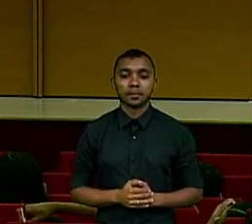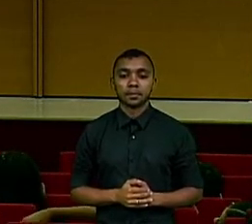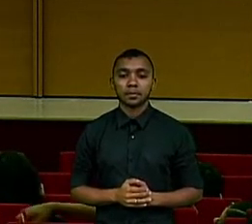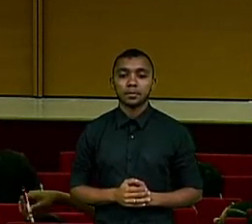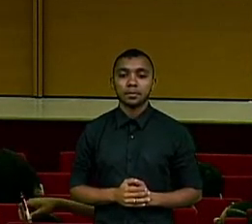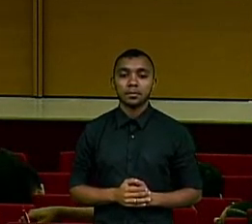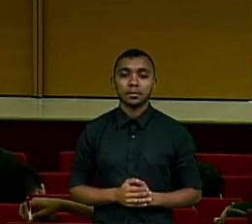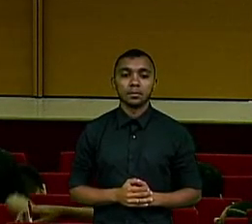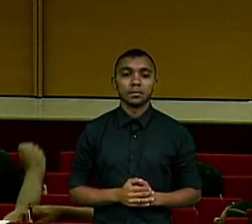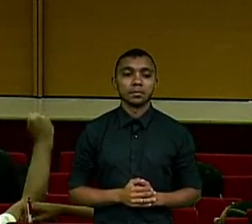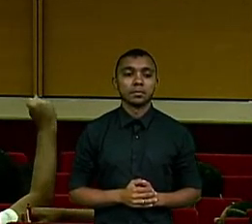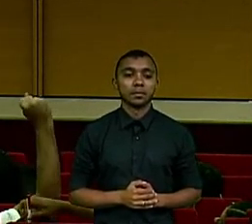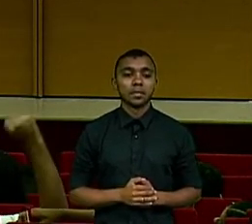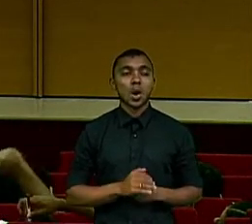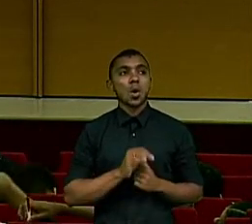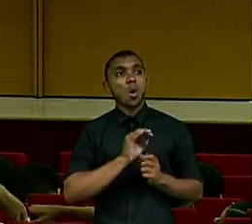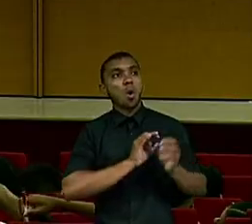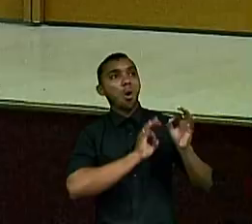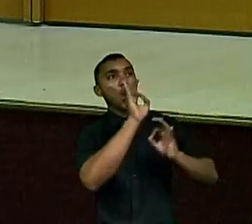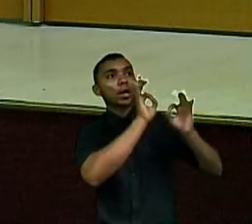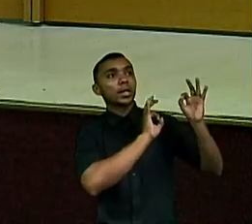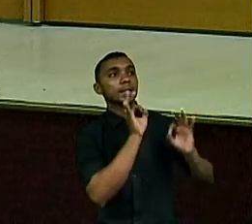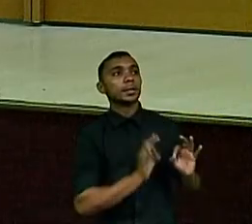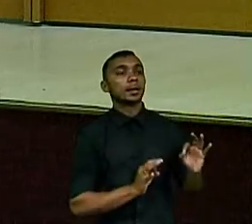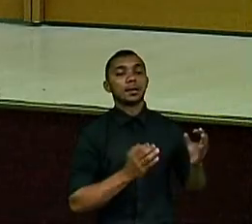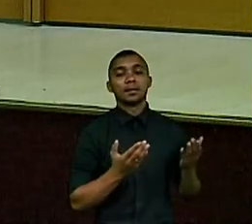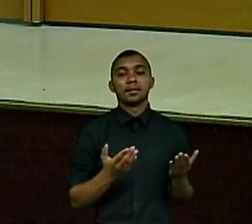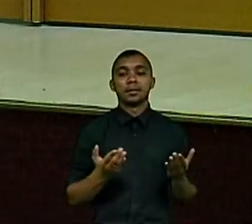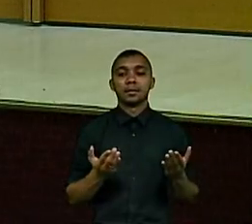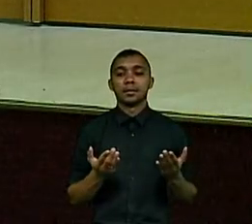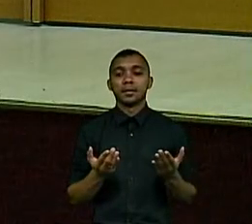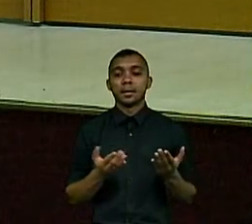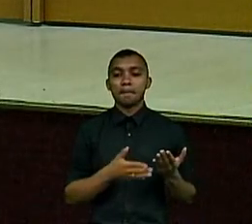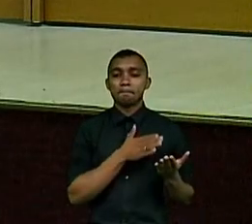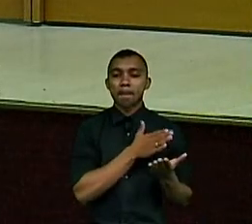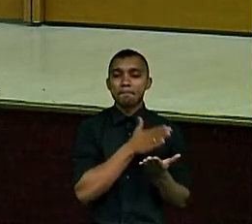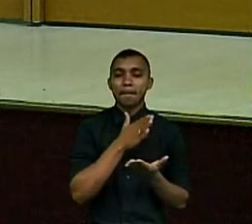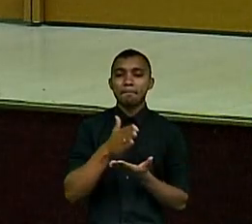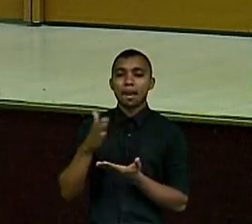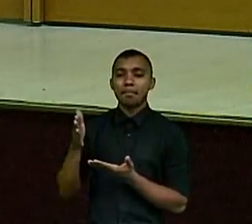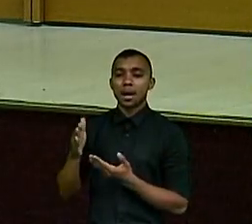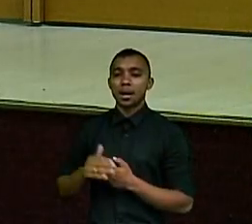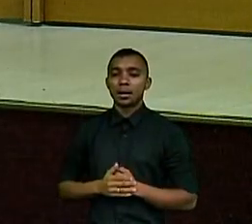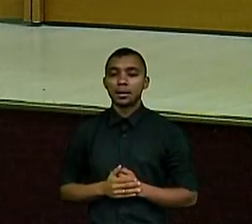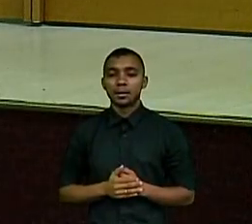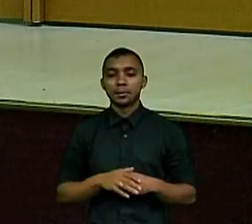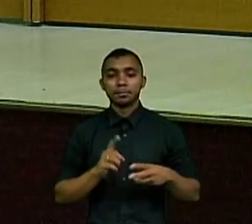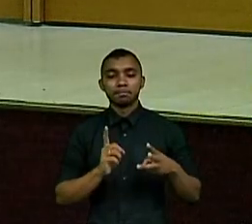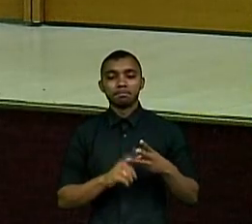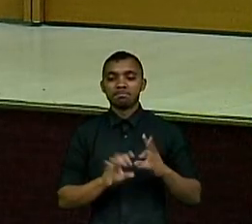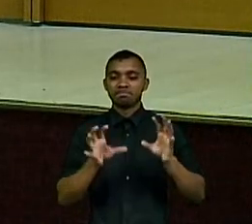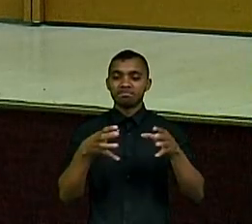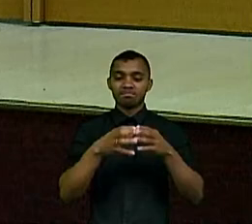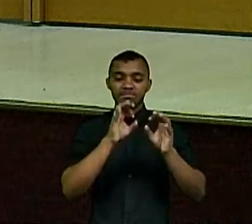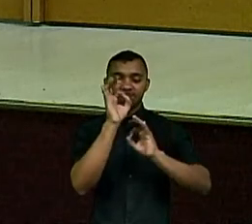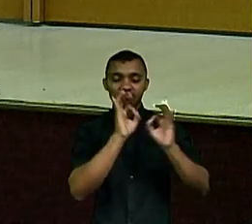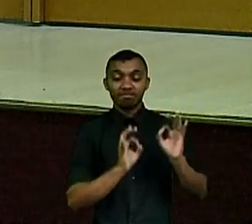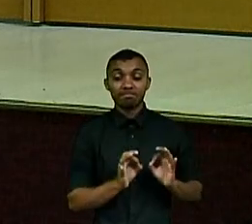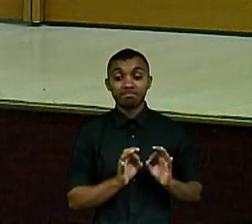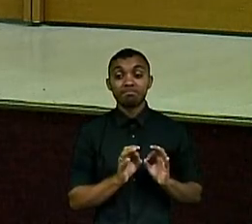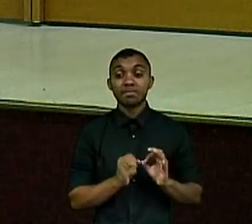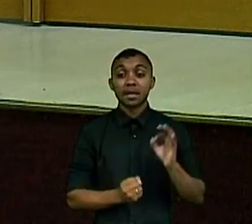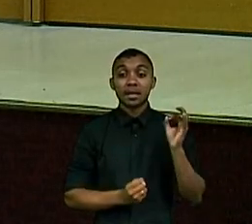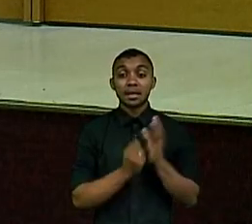classificar delinear dividir e sistematizar criar um mapa